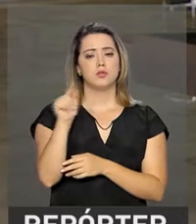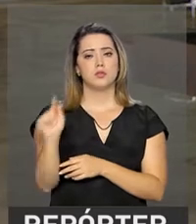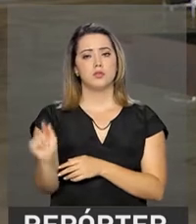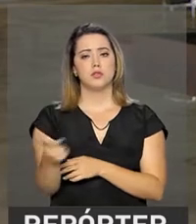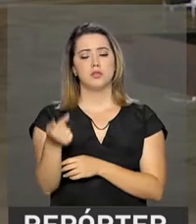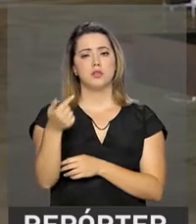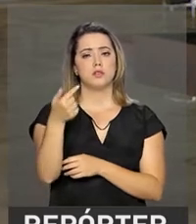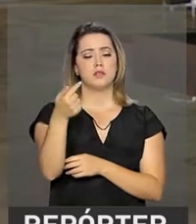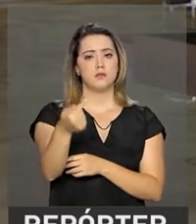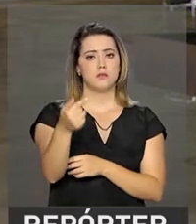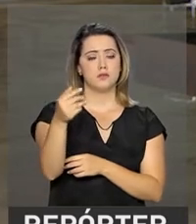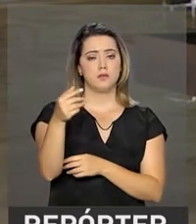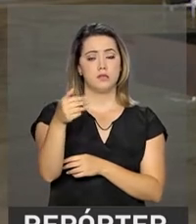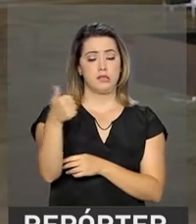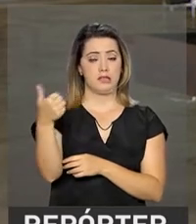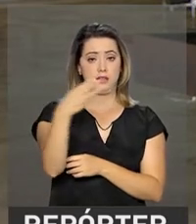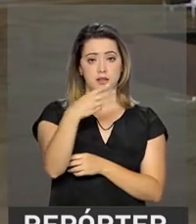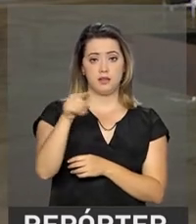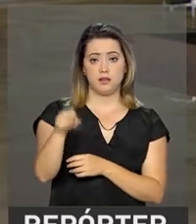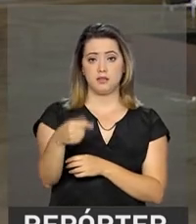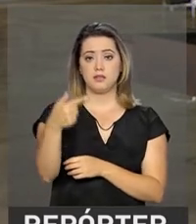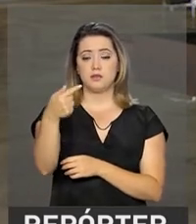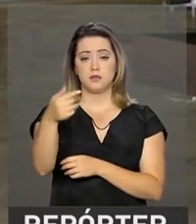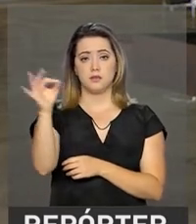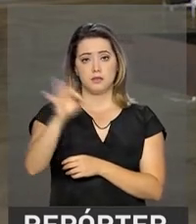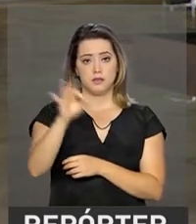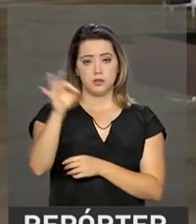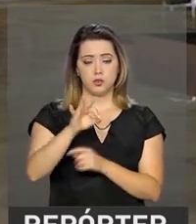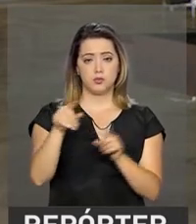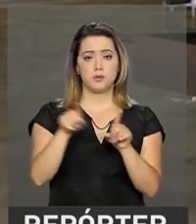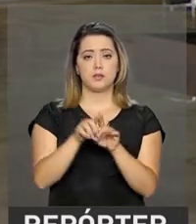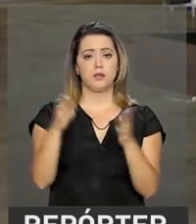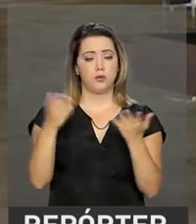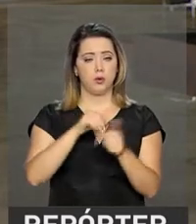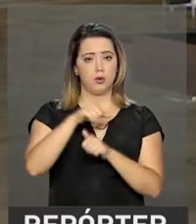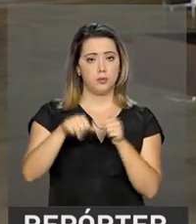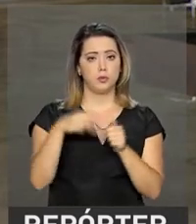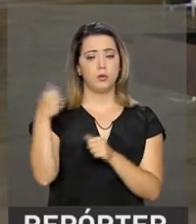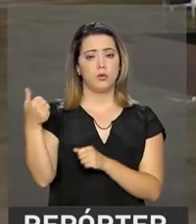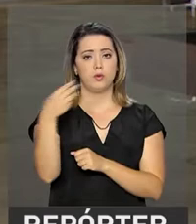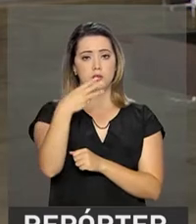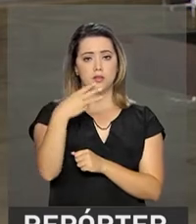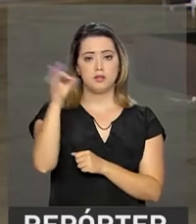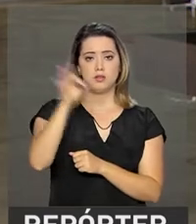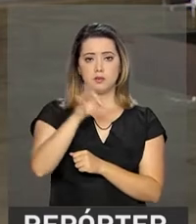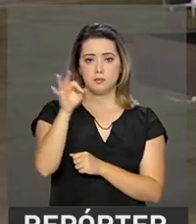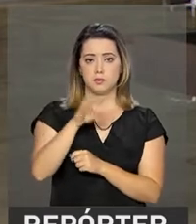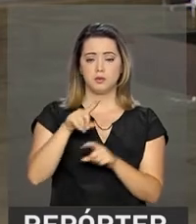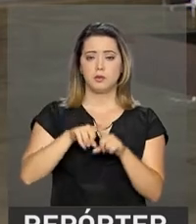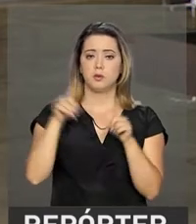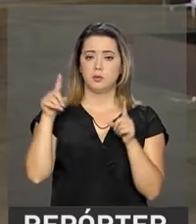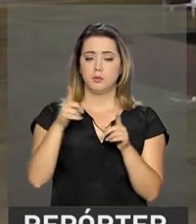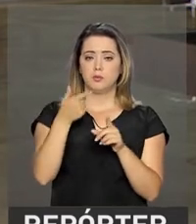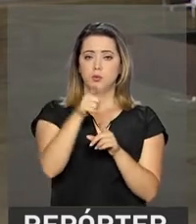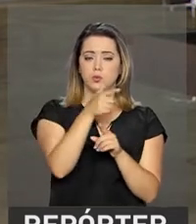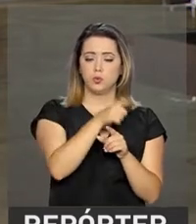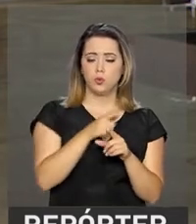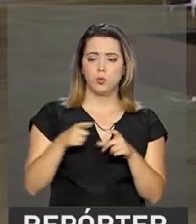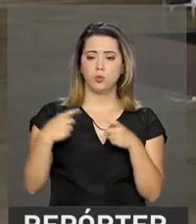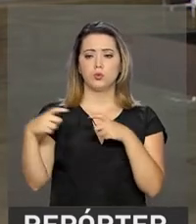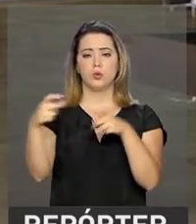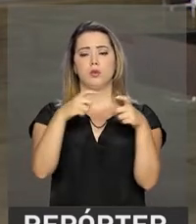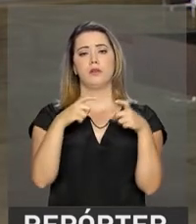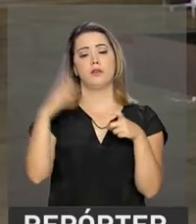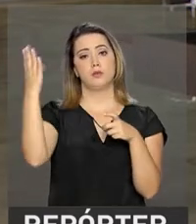13 por cento com exceção do nordeste onde a taxa se manteve estável nas outras regiões do país